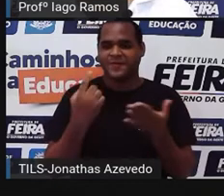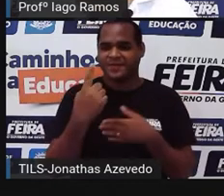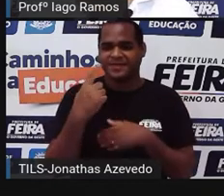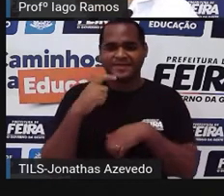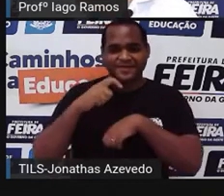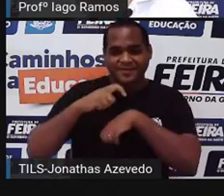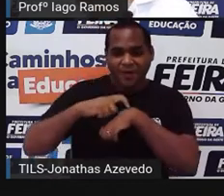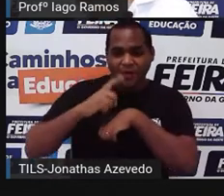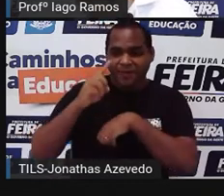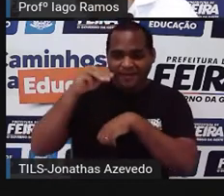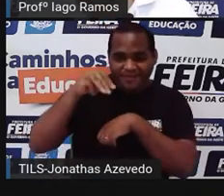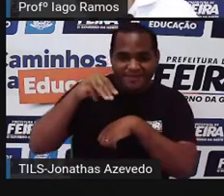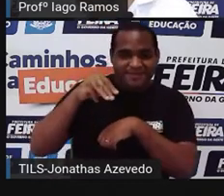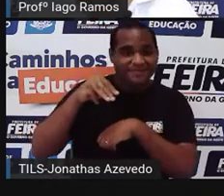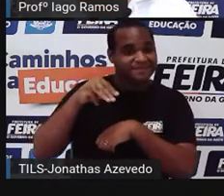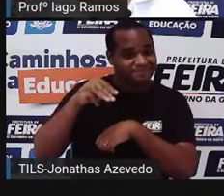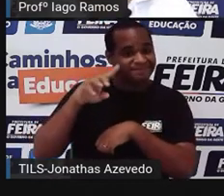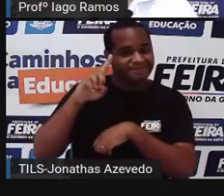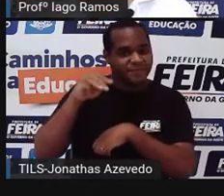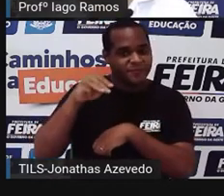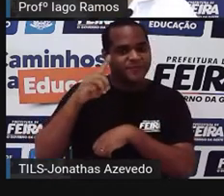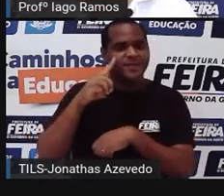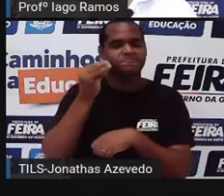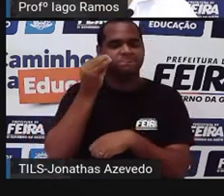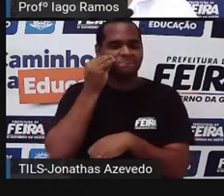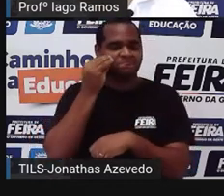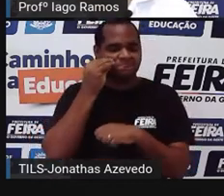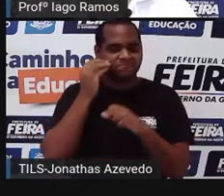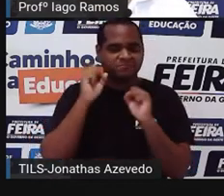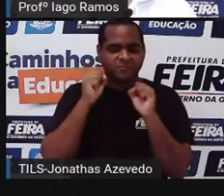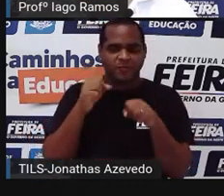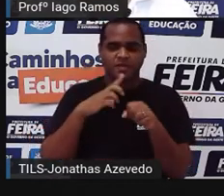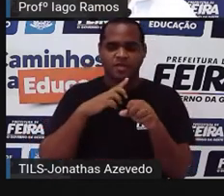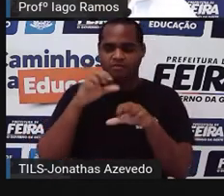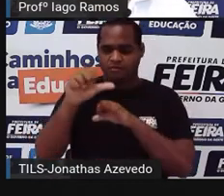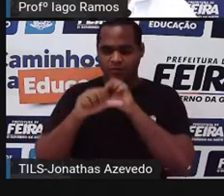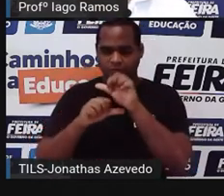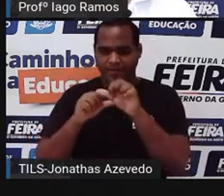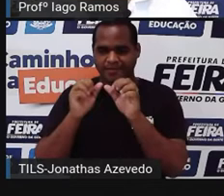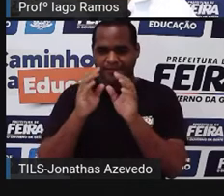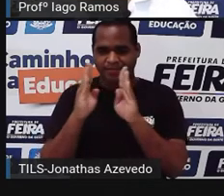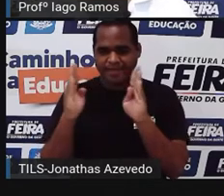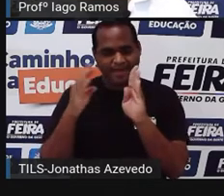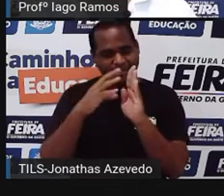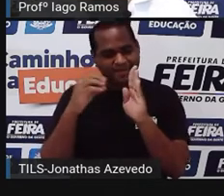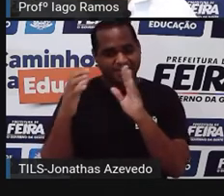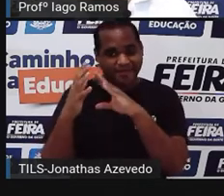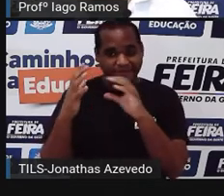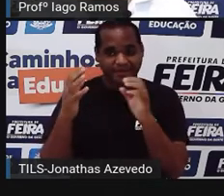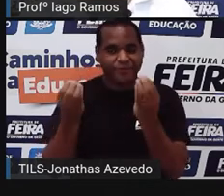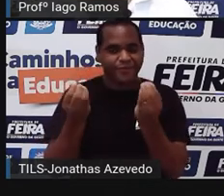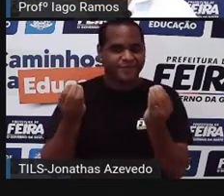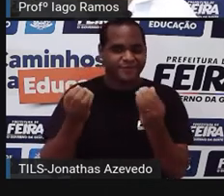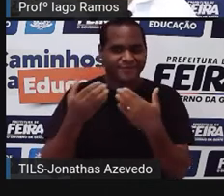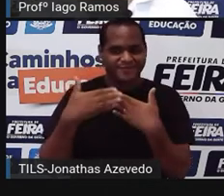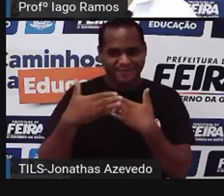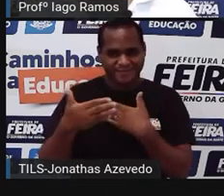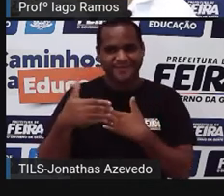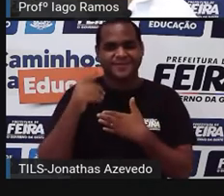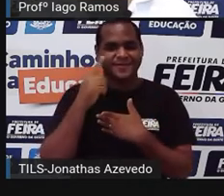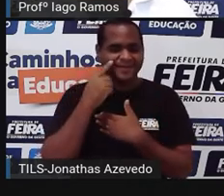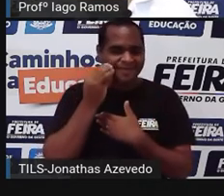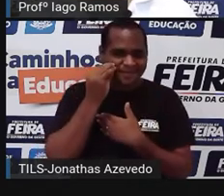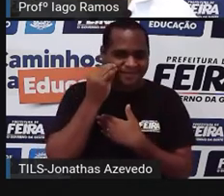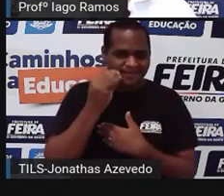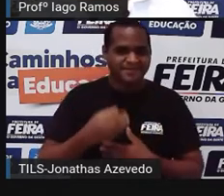eu vou te dar um minuto para você tentar fazer essa transformação do jeito que tá pedindo aí perto ou é lá